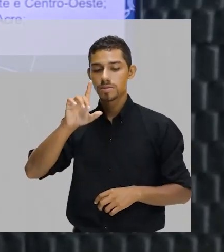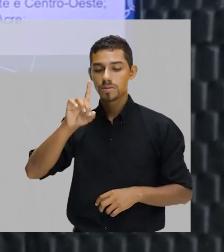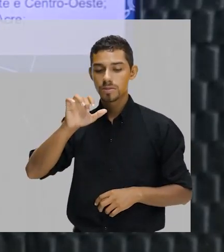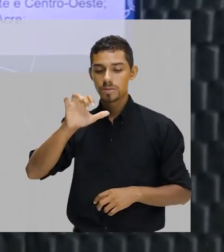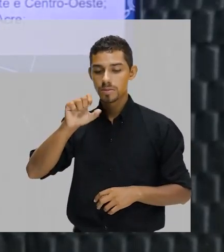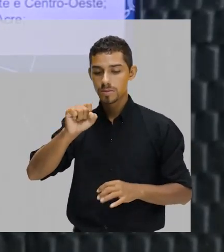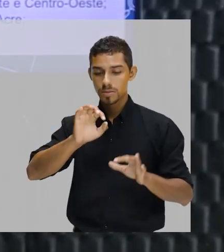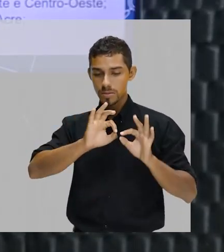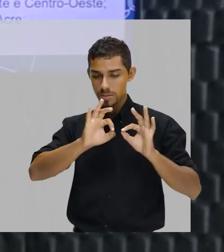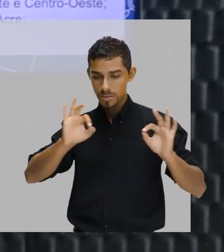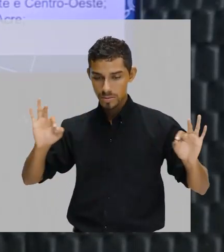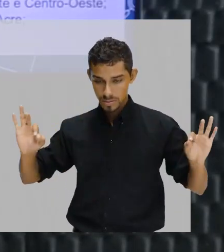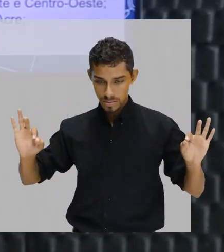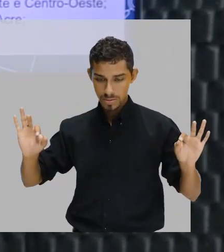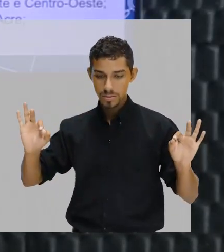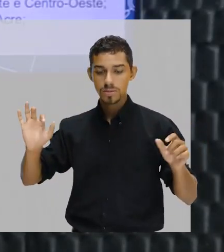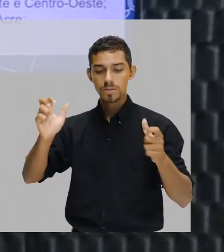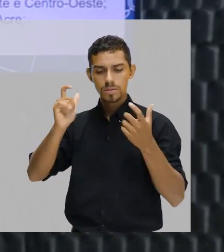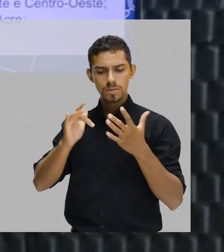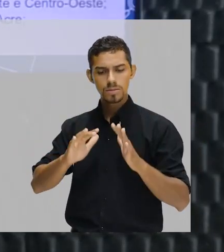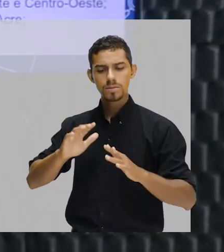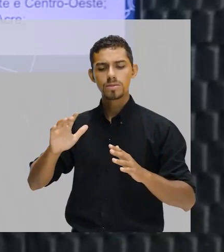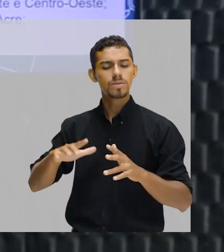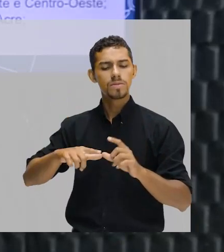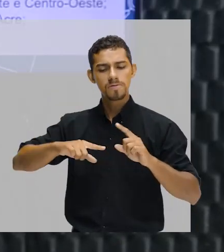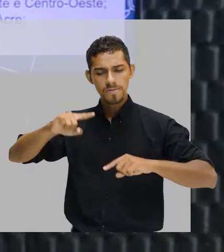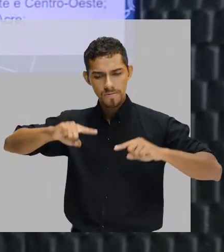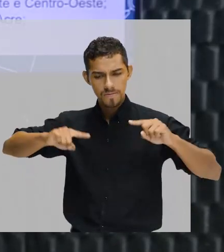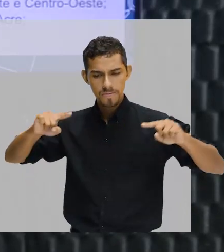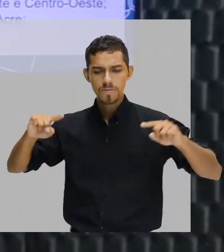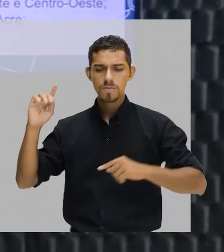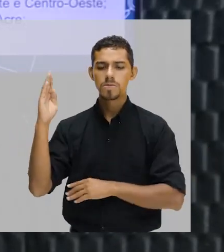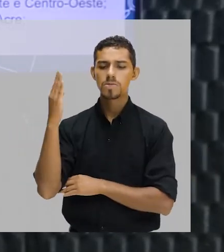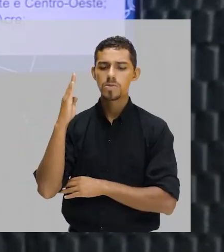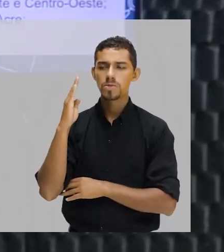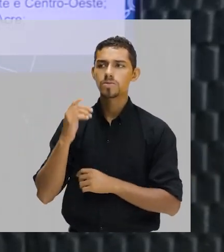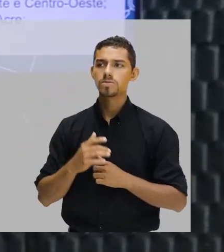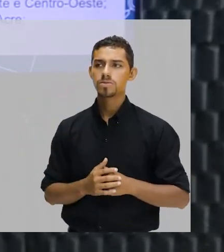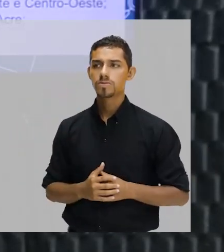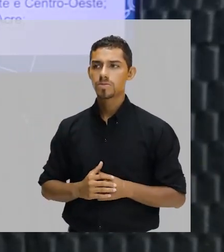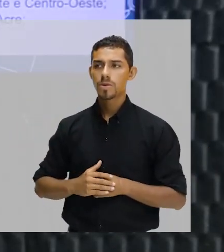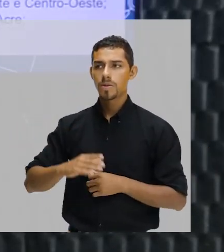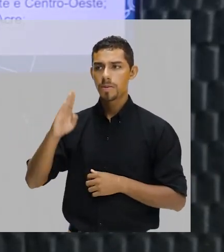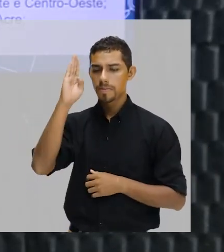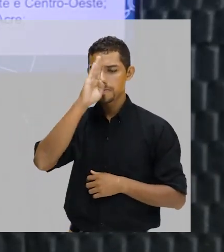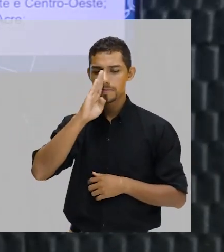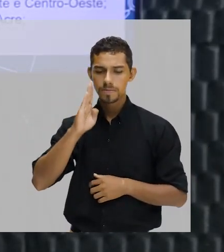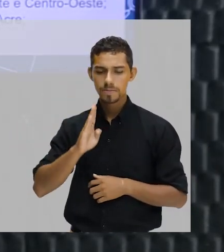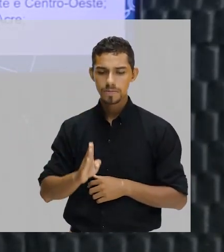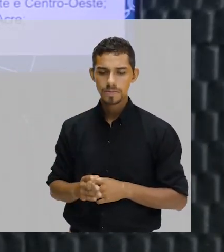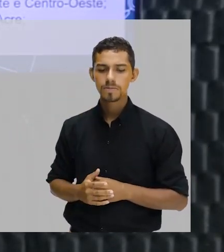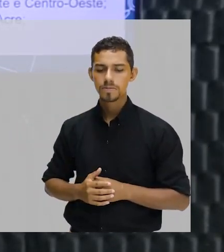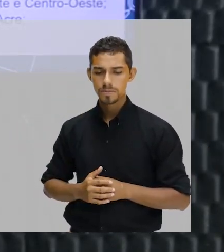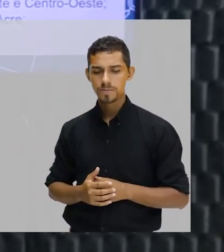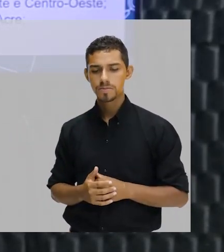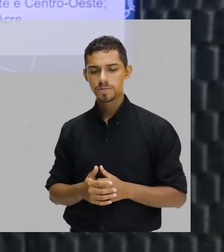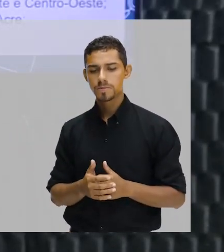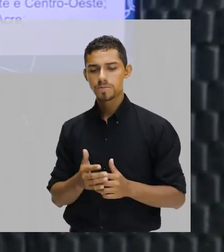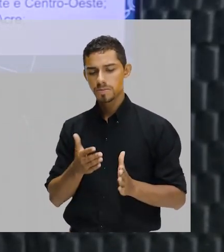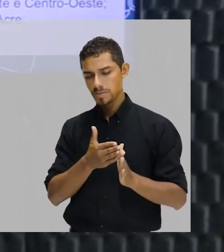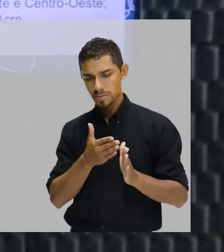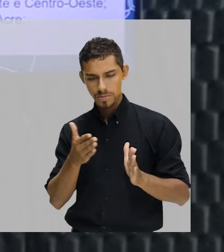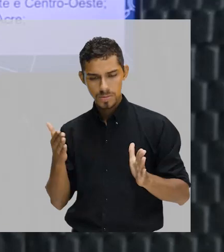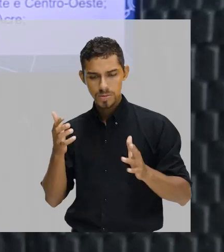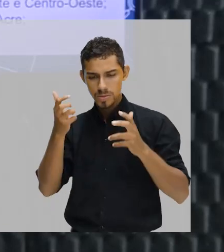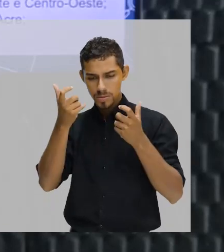disse, ela tem uma grande importância na nossa variação climática e na nossa biodiversidade. O Brasil tem uma pequena parte do nosso território, tá